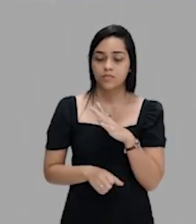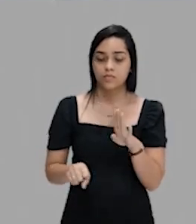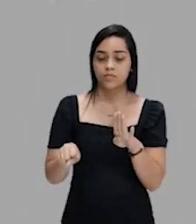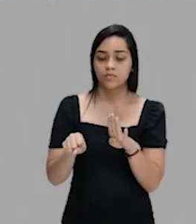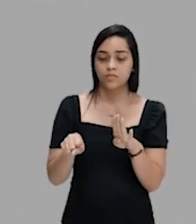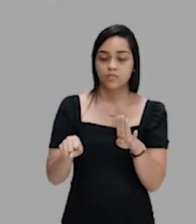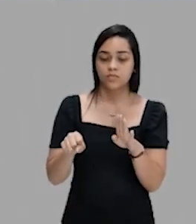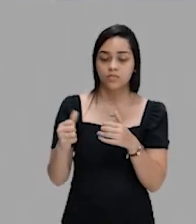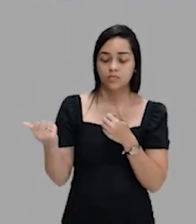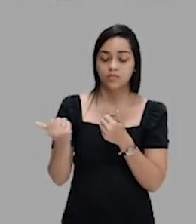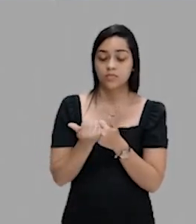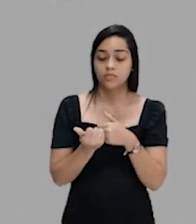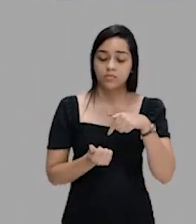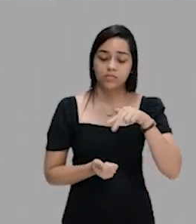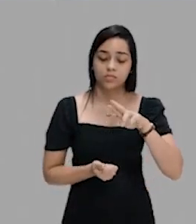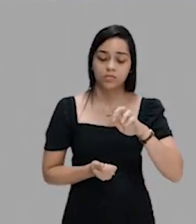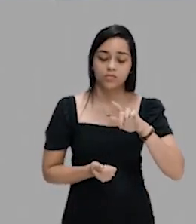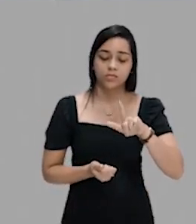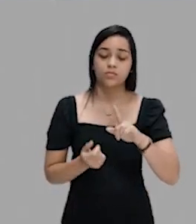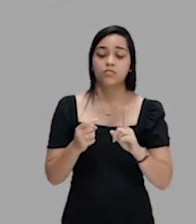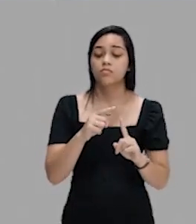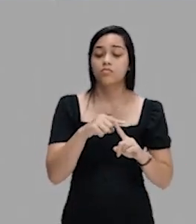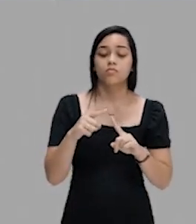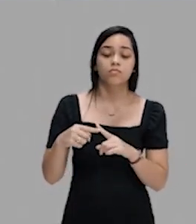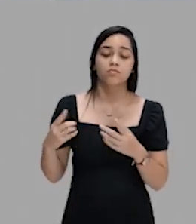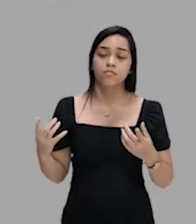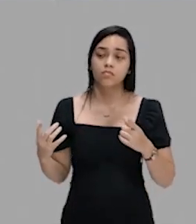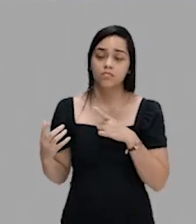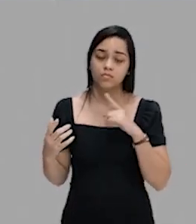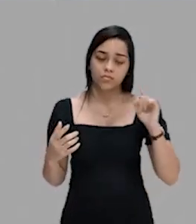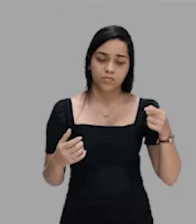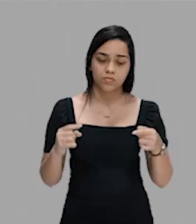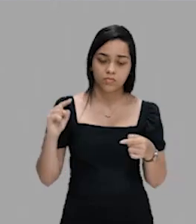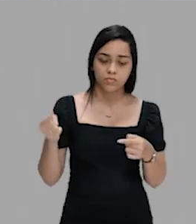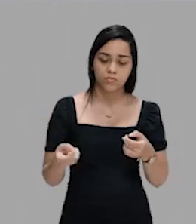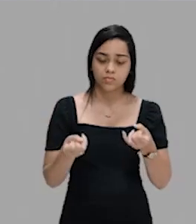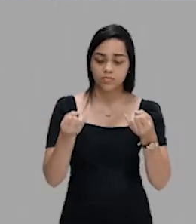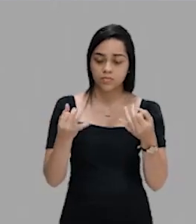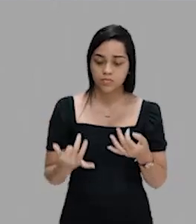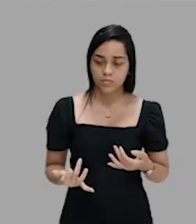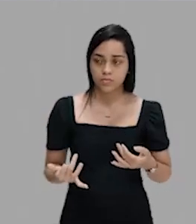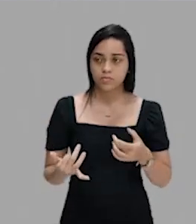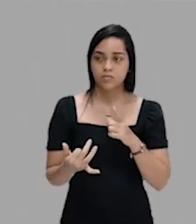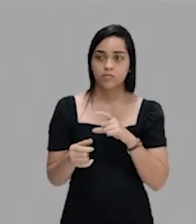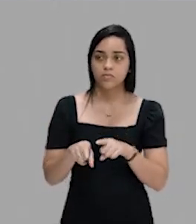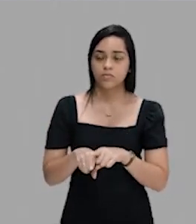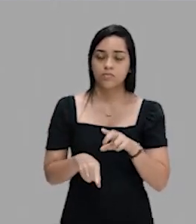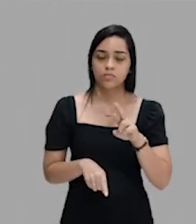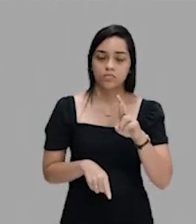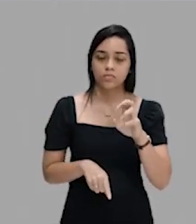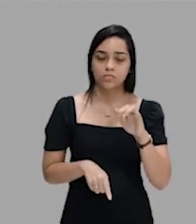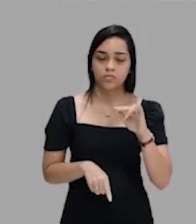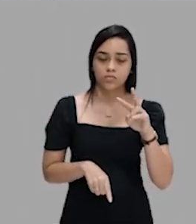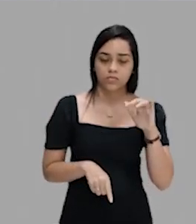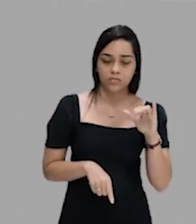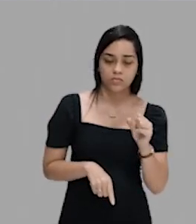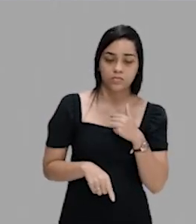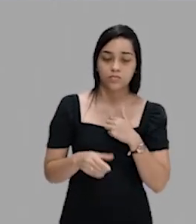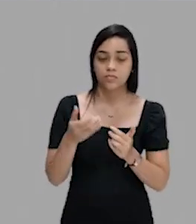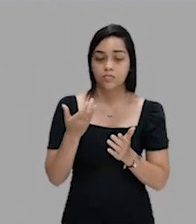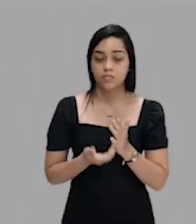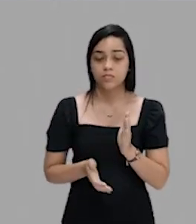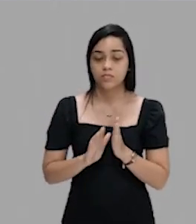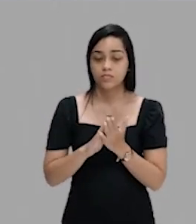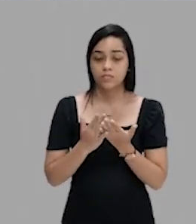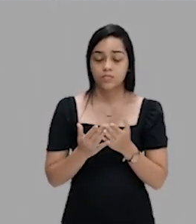certo é pronome relativo classificar entre vírgulas explicativo sem vírgulas restrutiva perdi o livro que